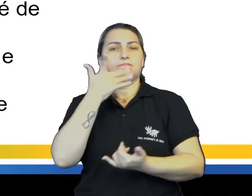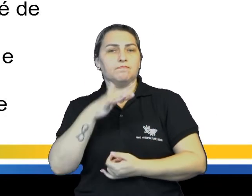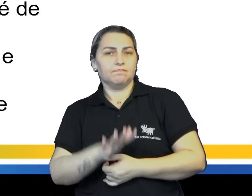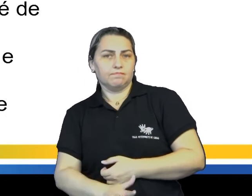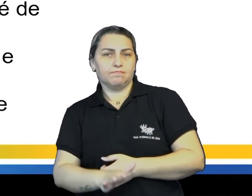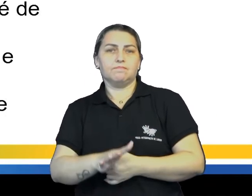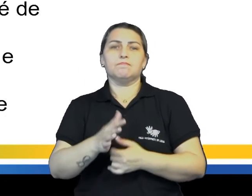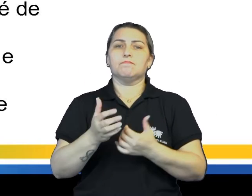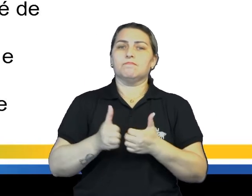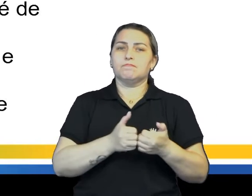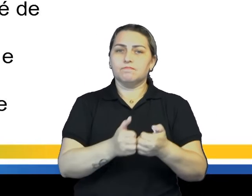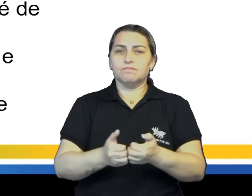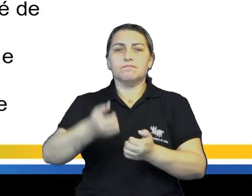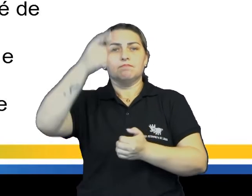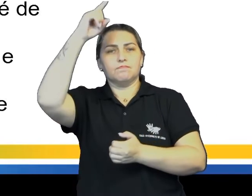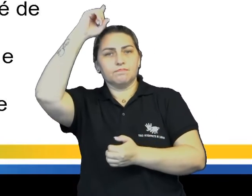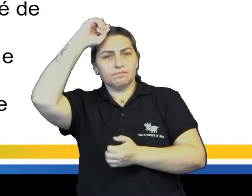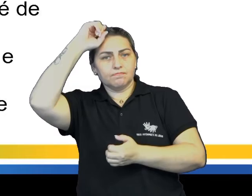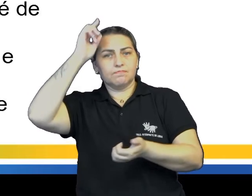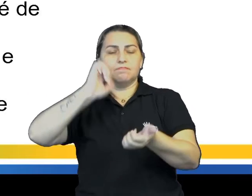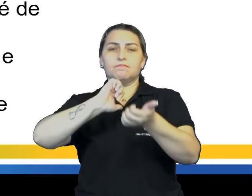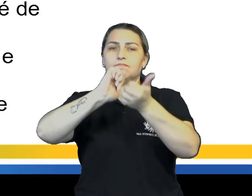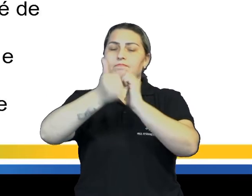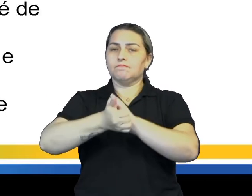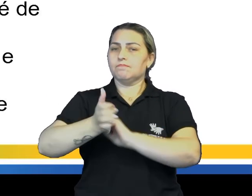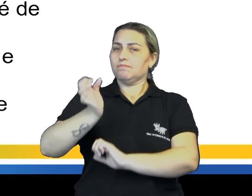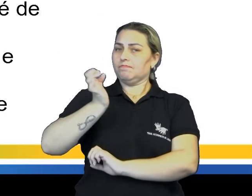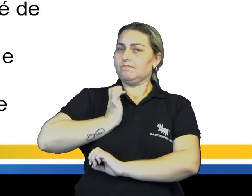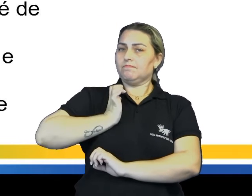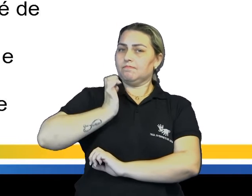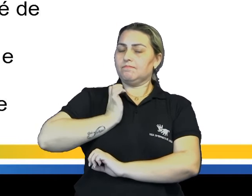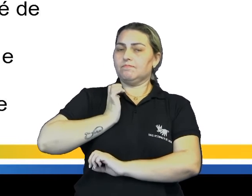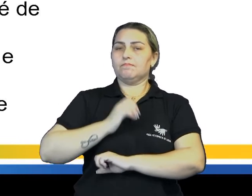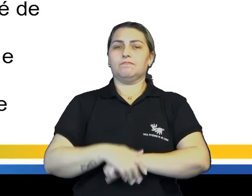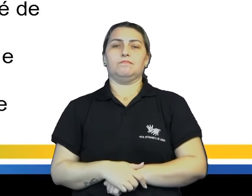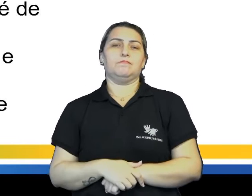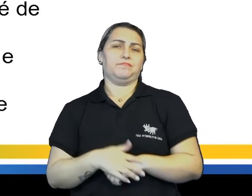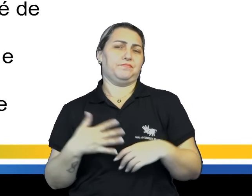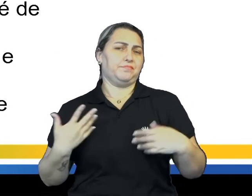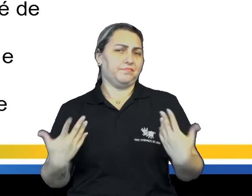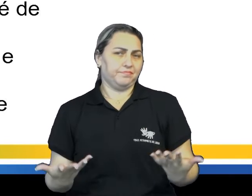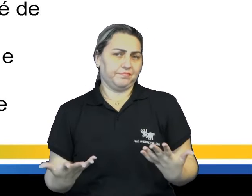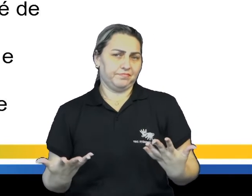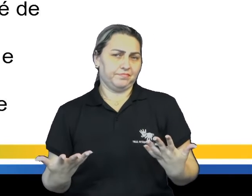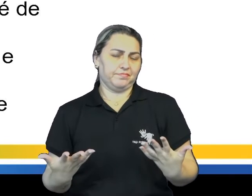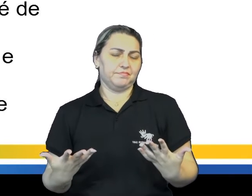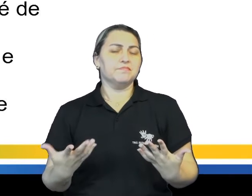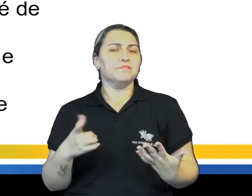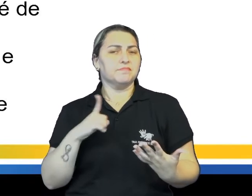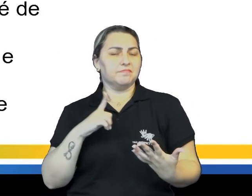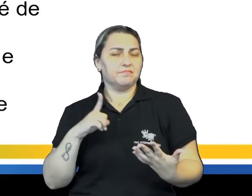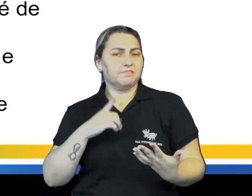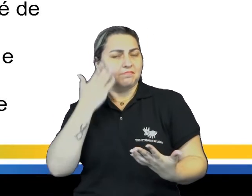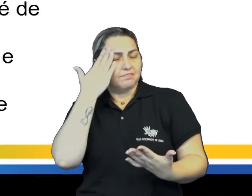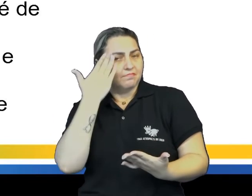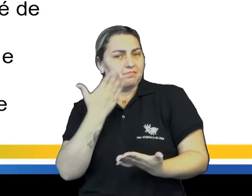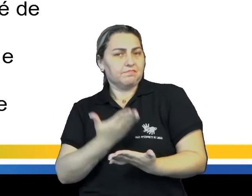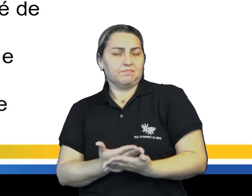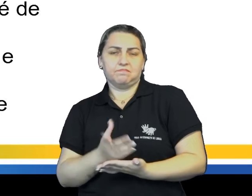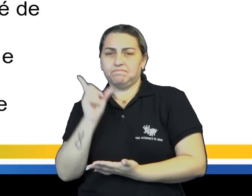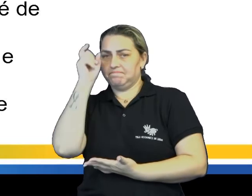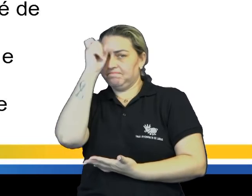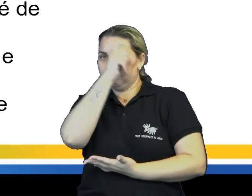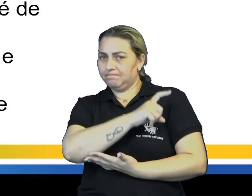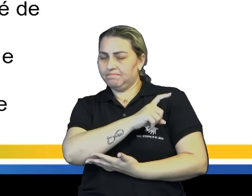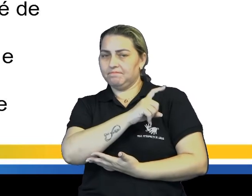para crianças, jogo é para adultos e esporte é para ricos. Tem muita coisinha aqui, mas eu acredito que não está tão difícil.